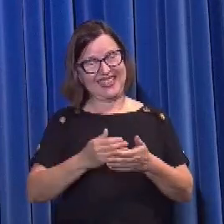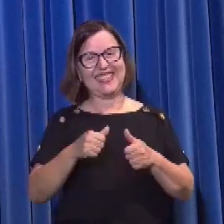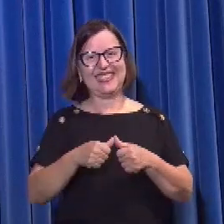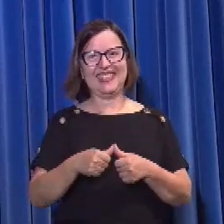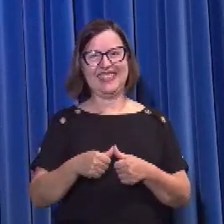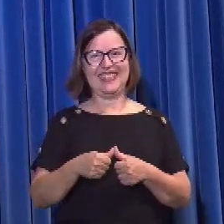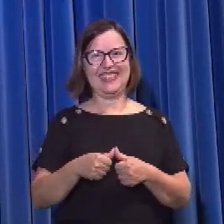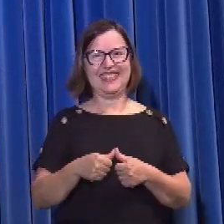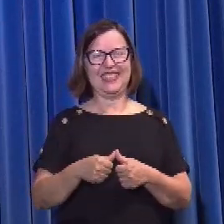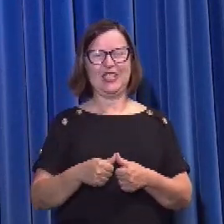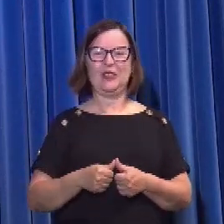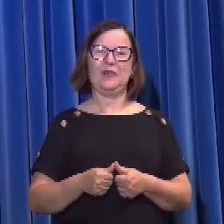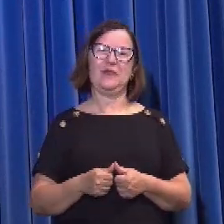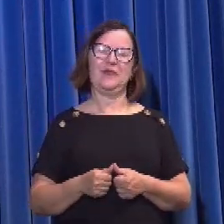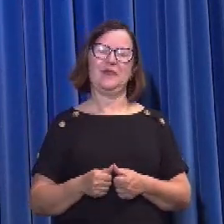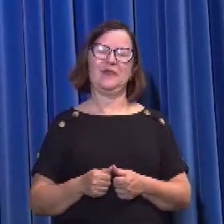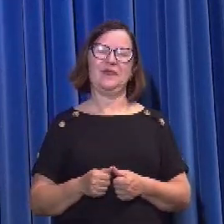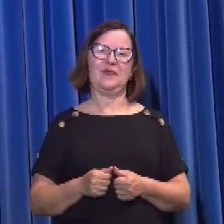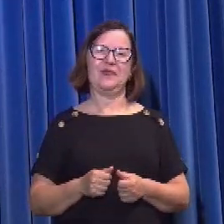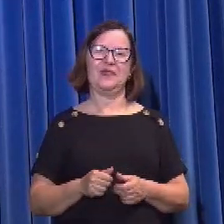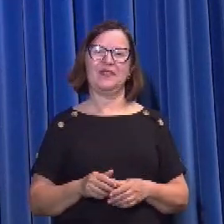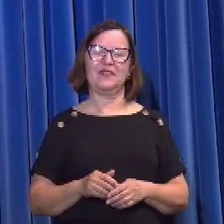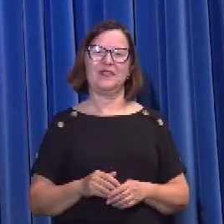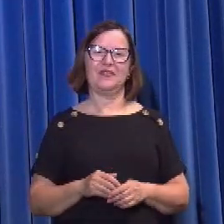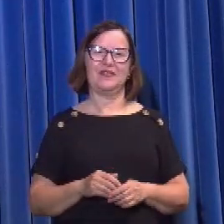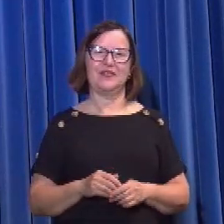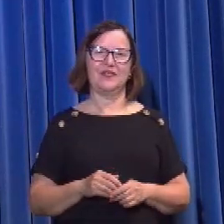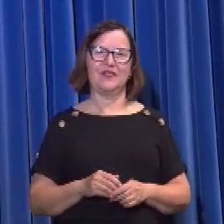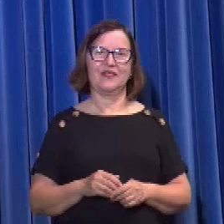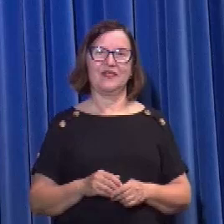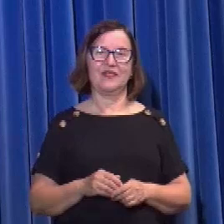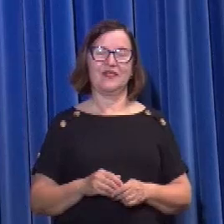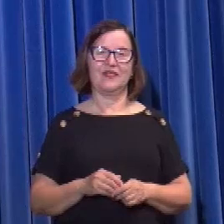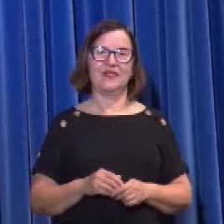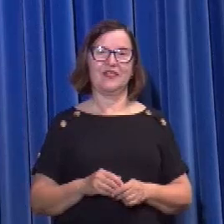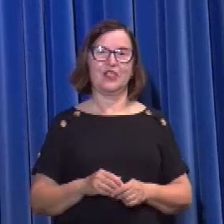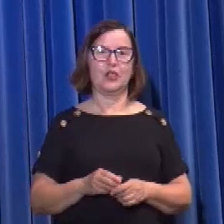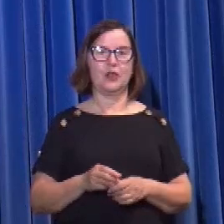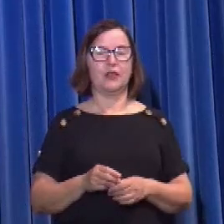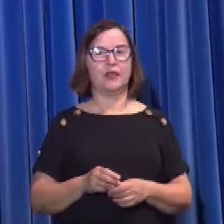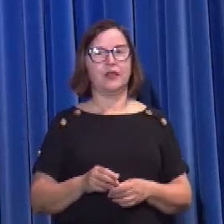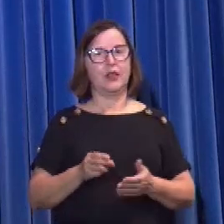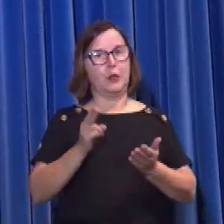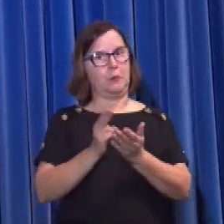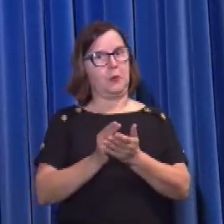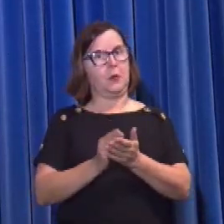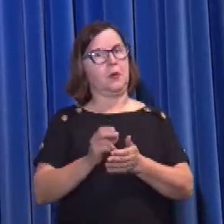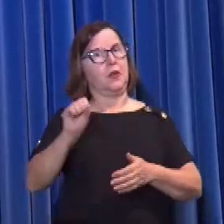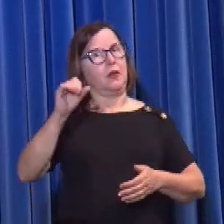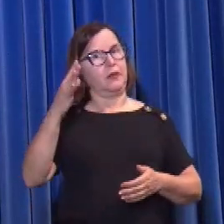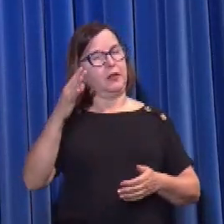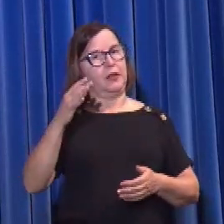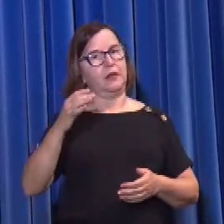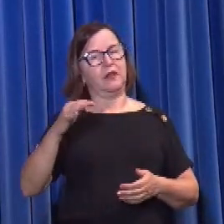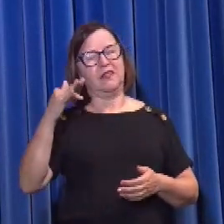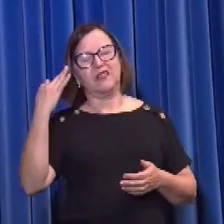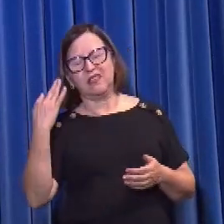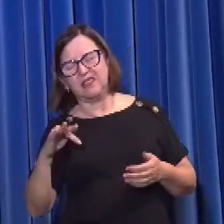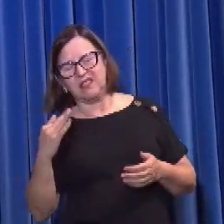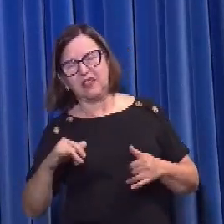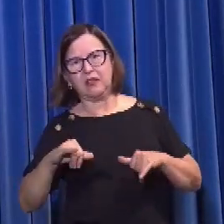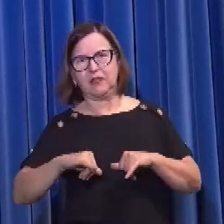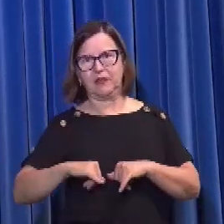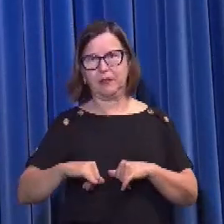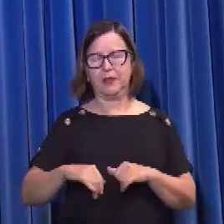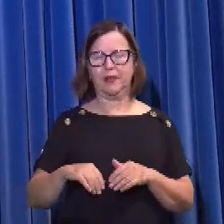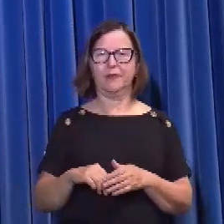É isso que está dizendo a teu respeito. Muito embora toda a dor e sofrimento que você esteja passando. Nós